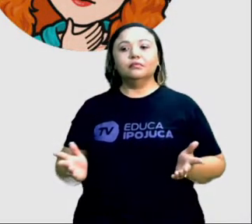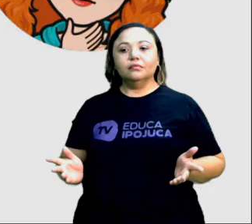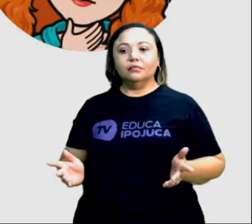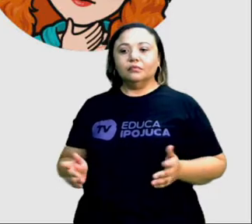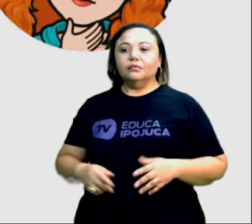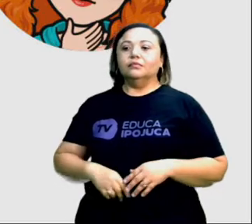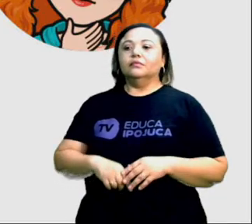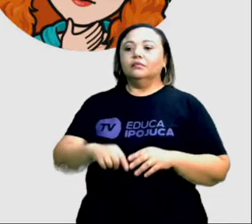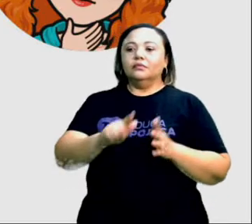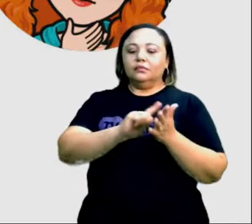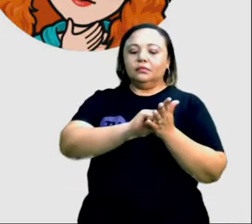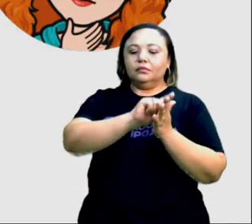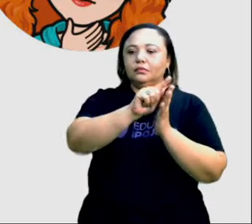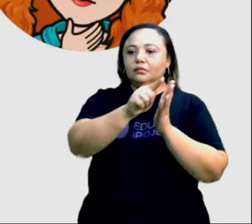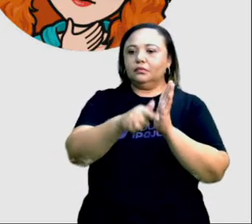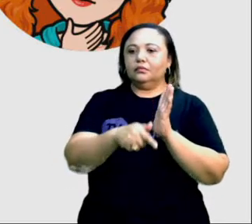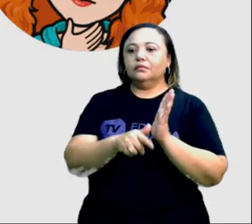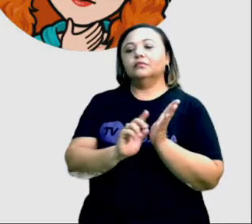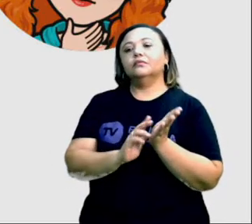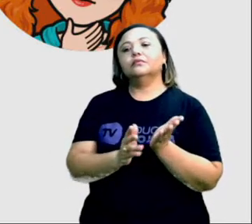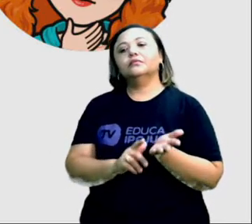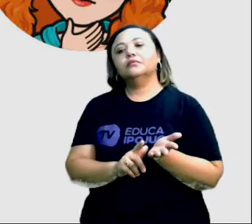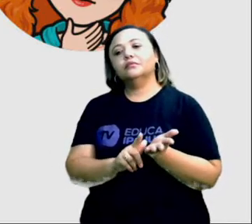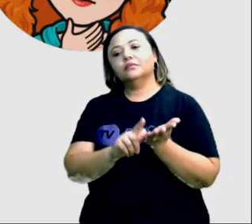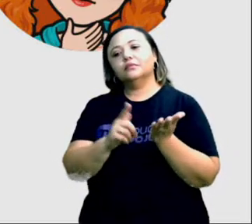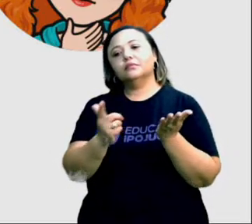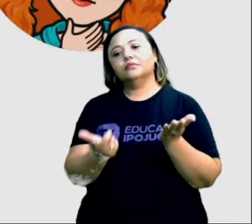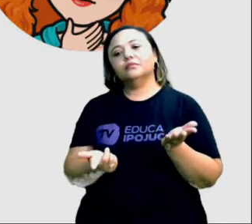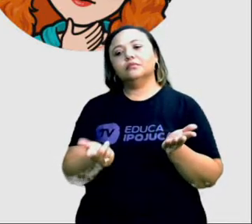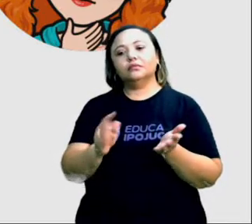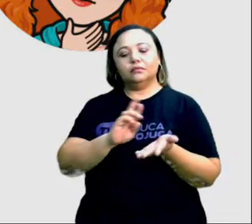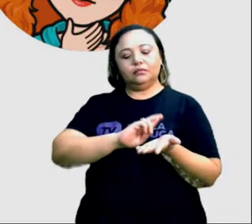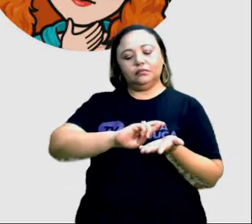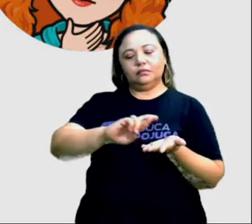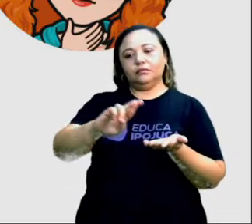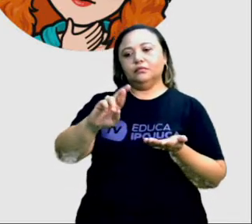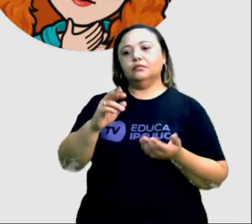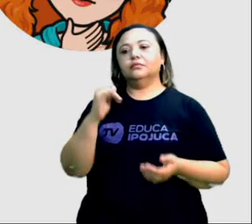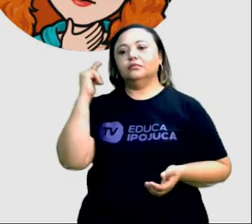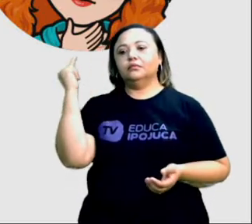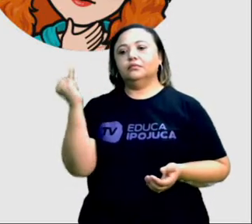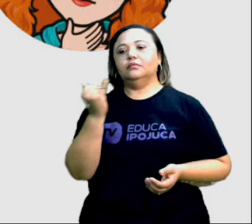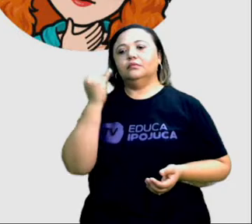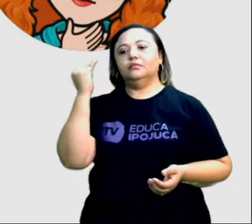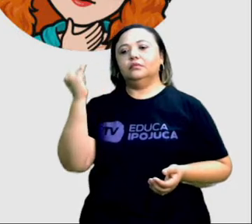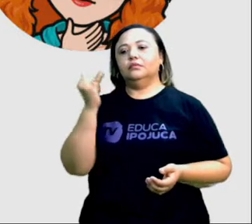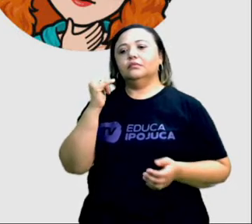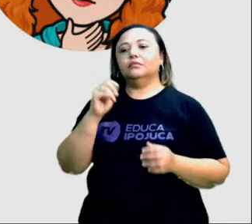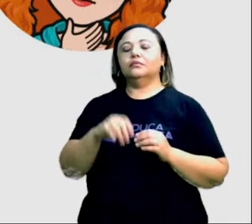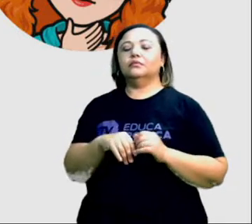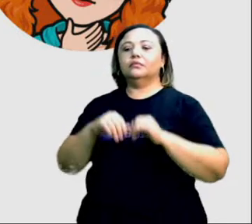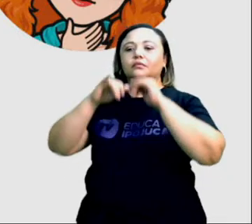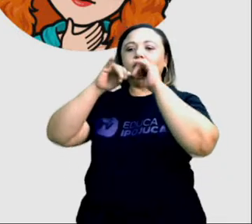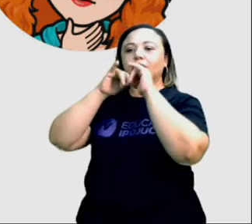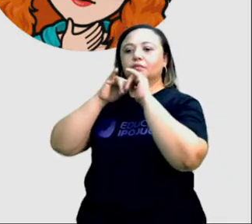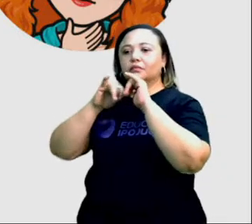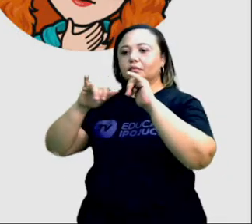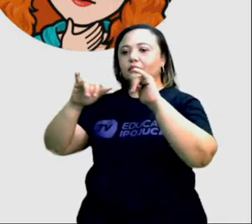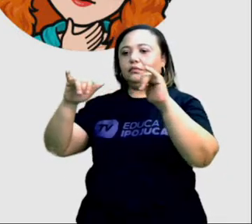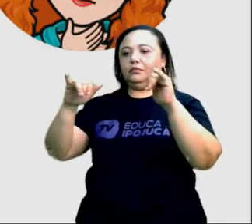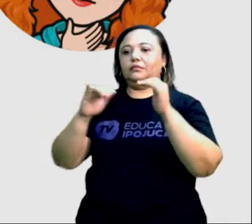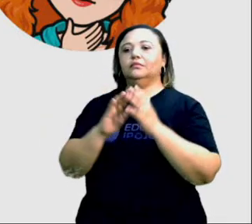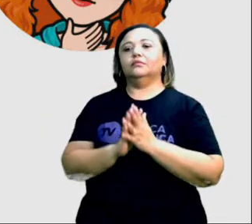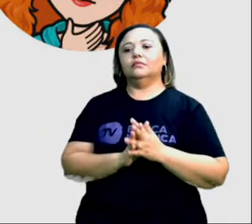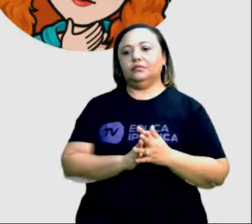Gêneros jornalísticos. Os jornais e as revistas são de grande importância na era da informação. Isso aí todo mundo sabe,